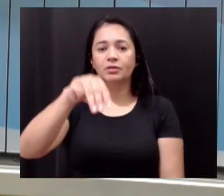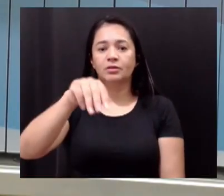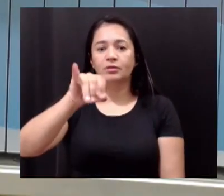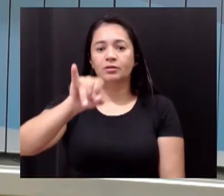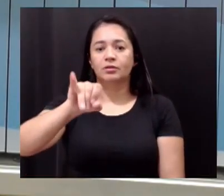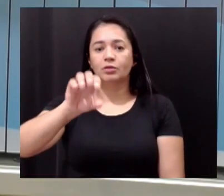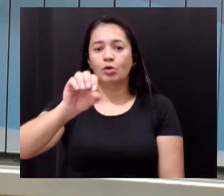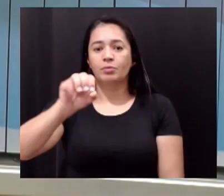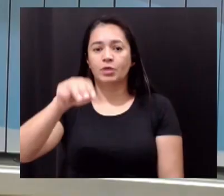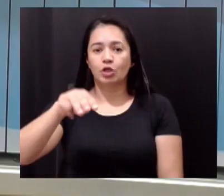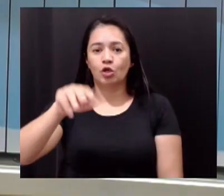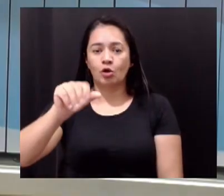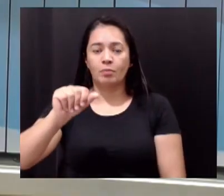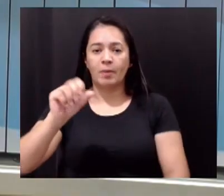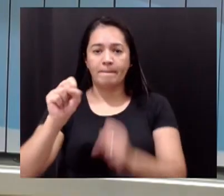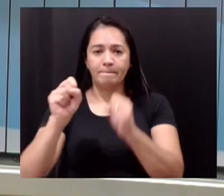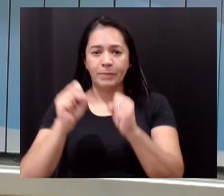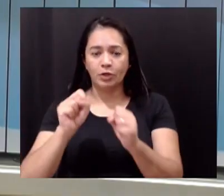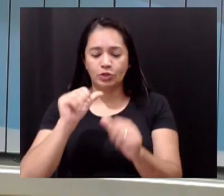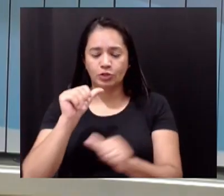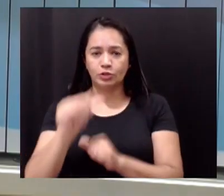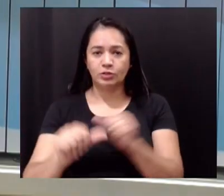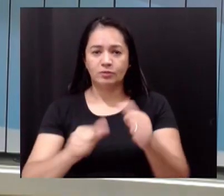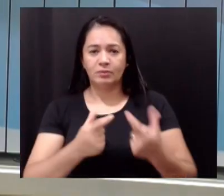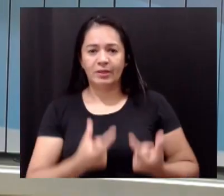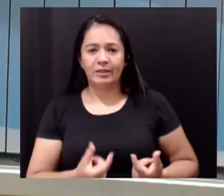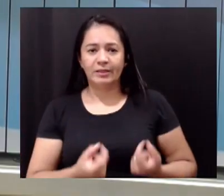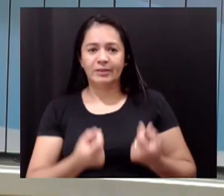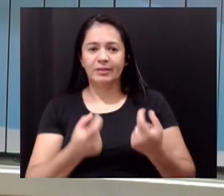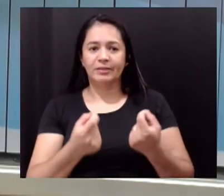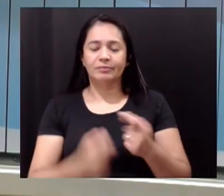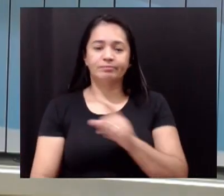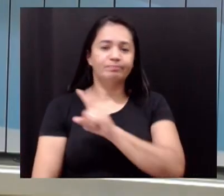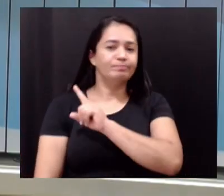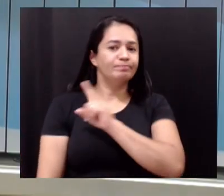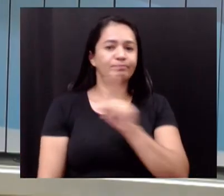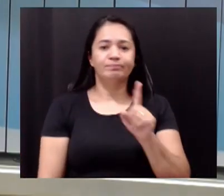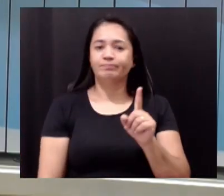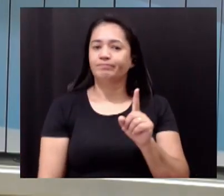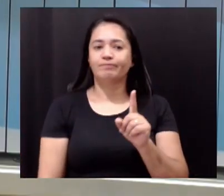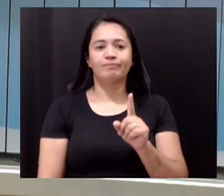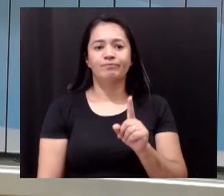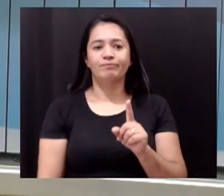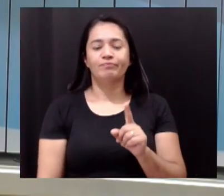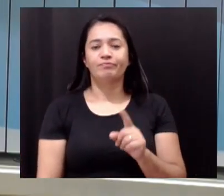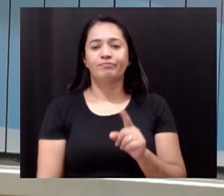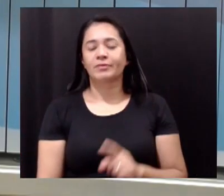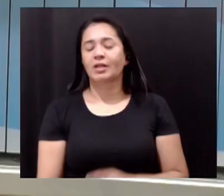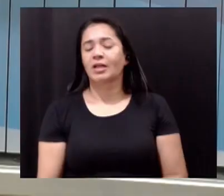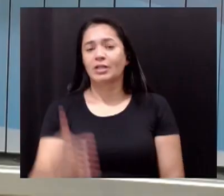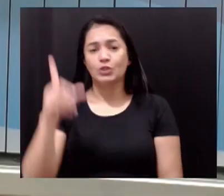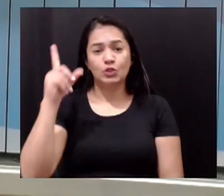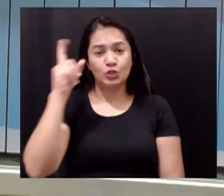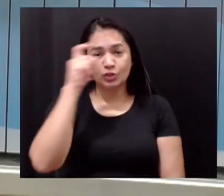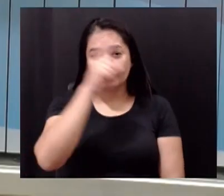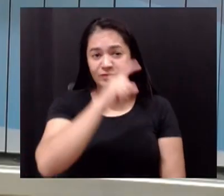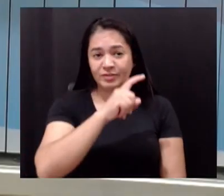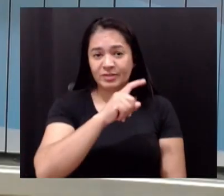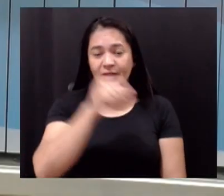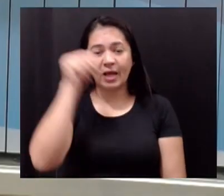útero? Útero. Não, na verdade, assim, é muito raro a mulher que tinha o mioma